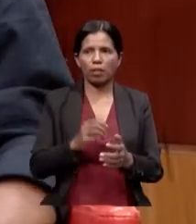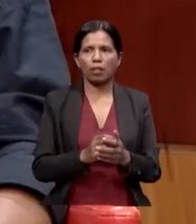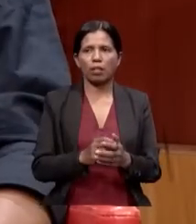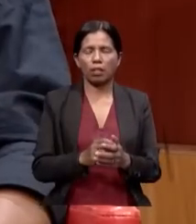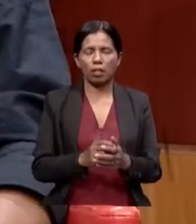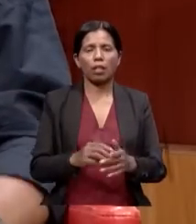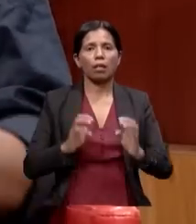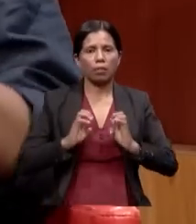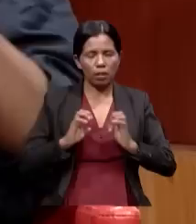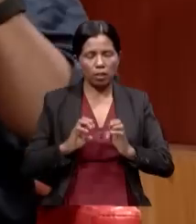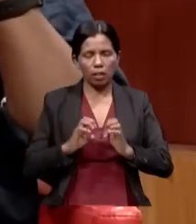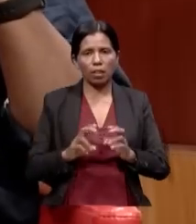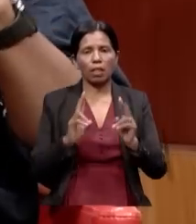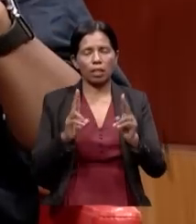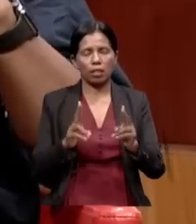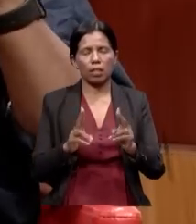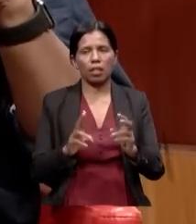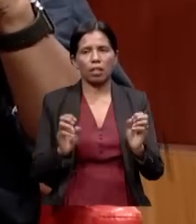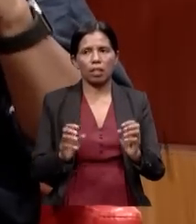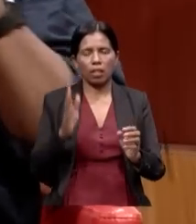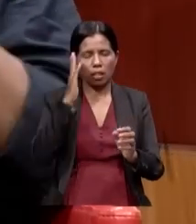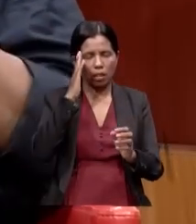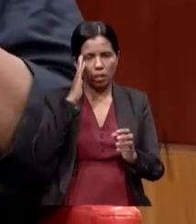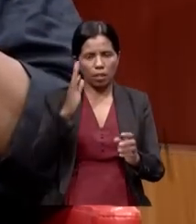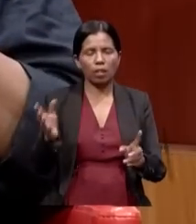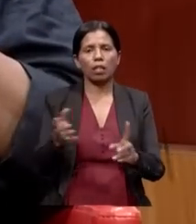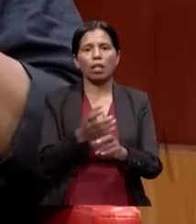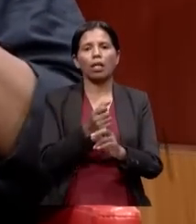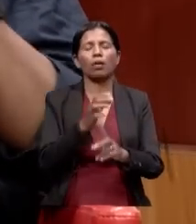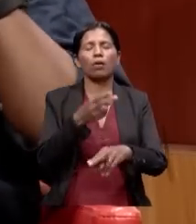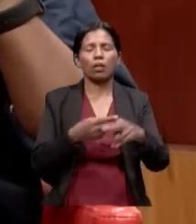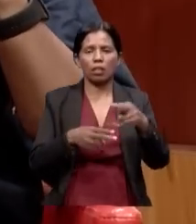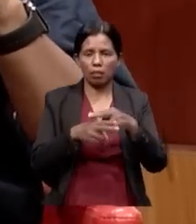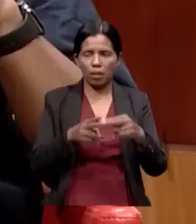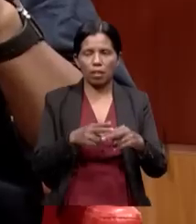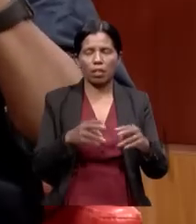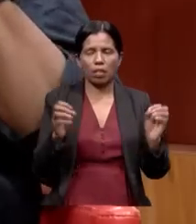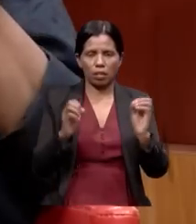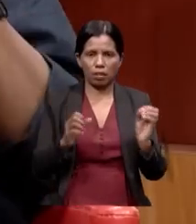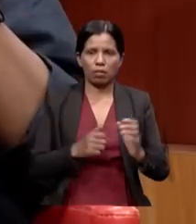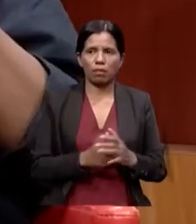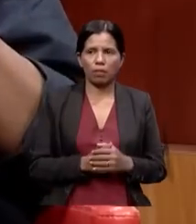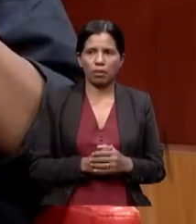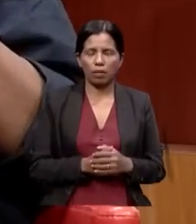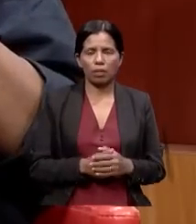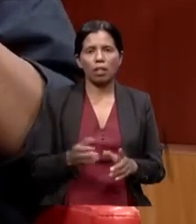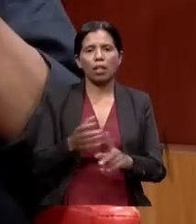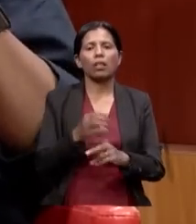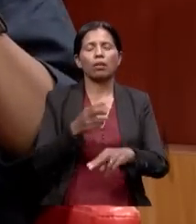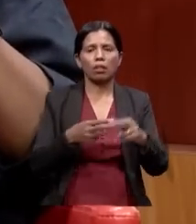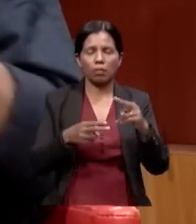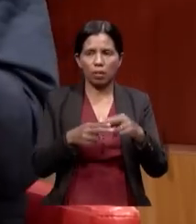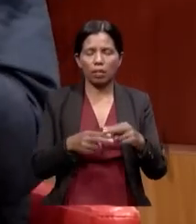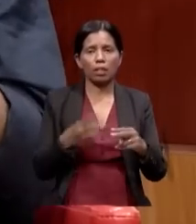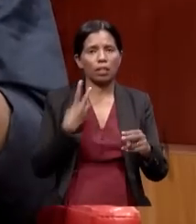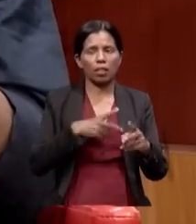urgente galai. Ne considera ida ne fragante delito galai. O fora da fragante delito ga fragante delito. Ita tem